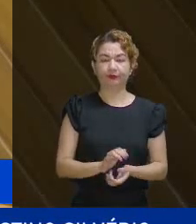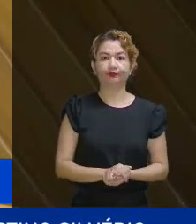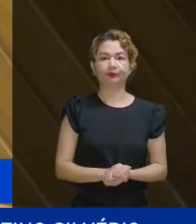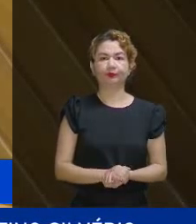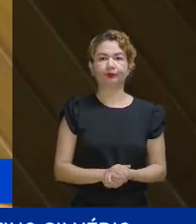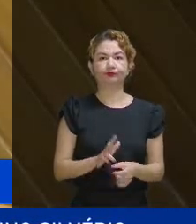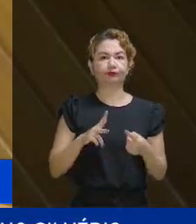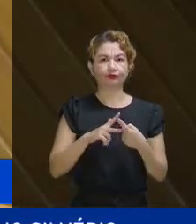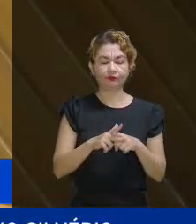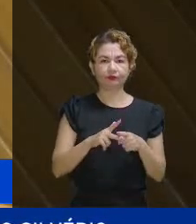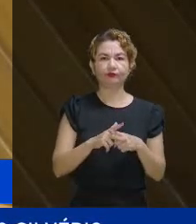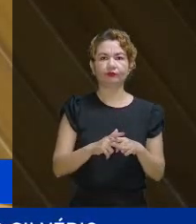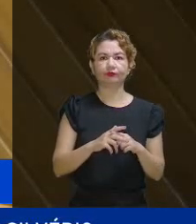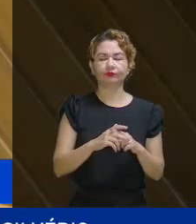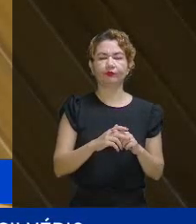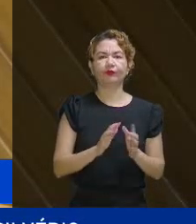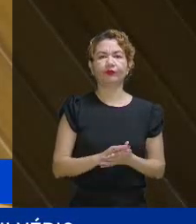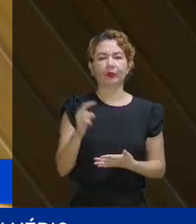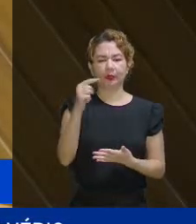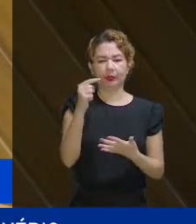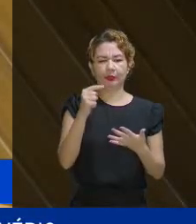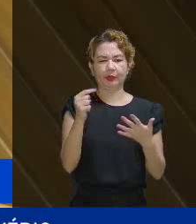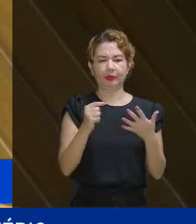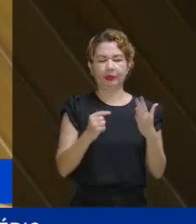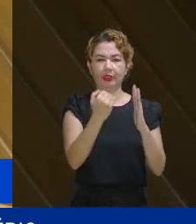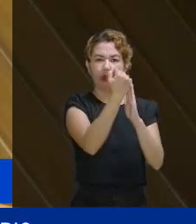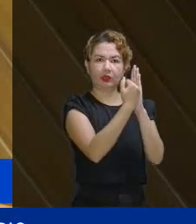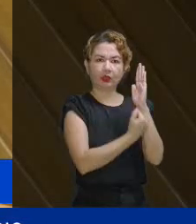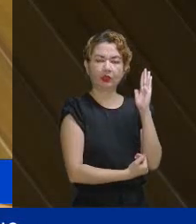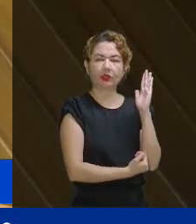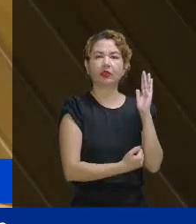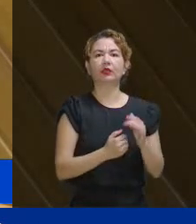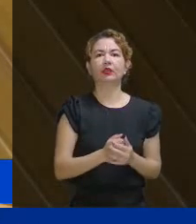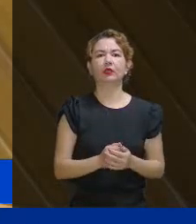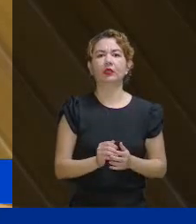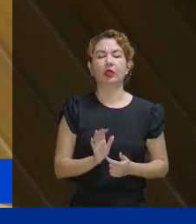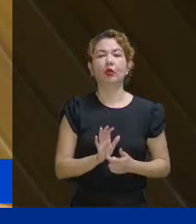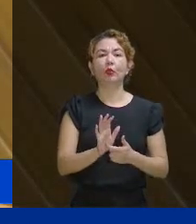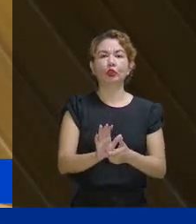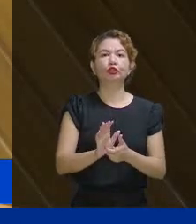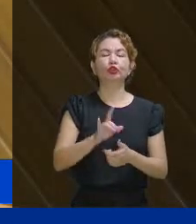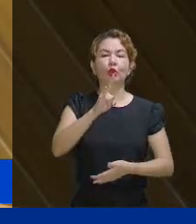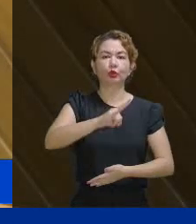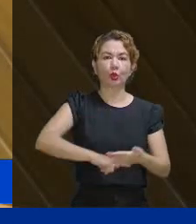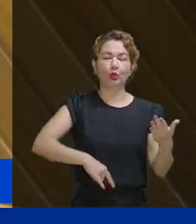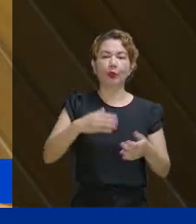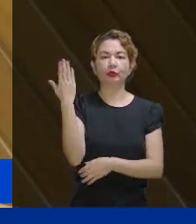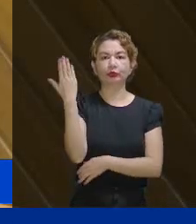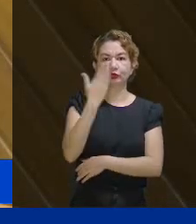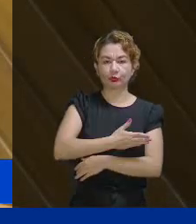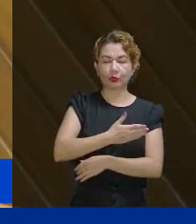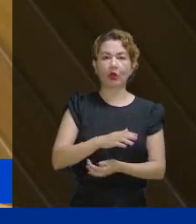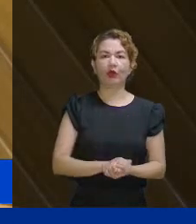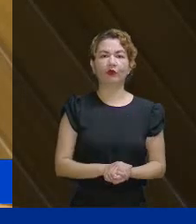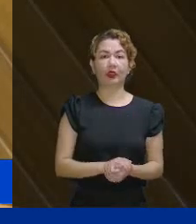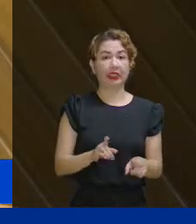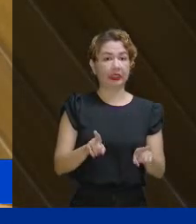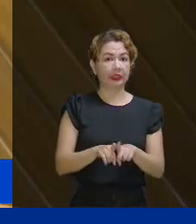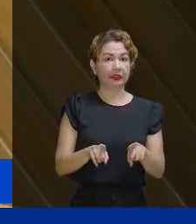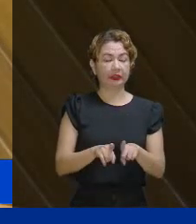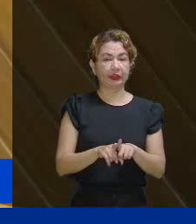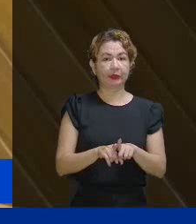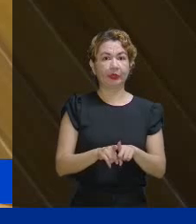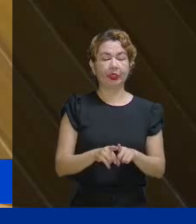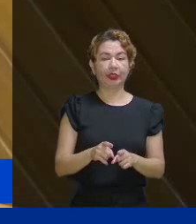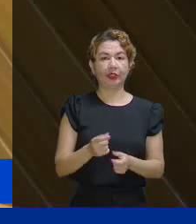total correção dos dados das prestações de contas, com a apresentação dos documentos de comprovação de origem, e que o princípio